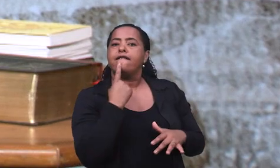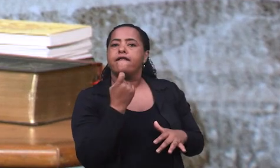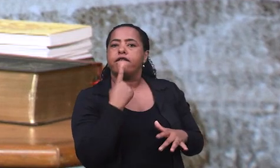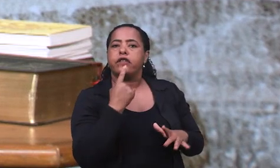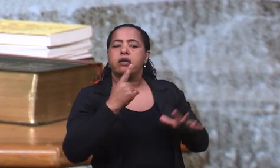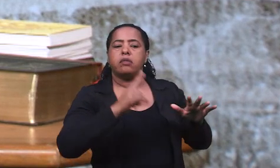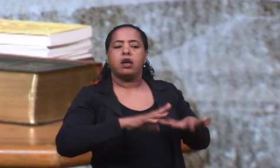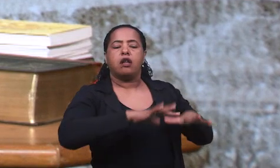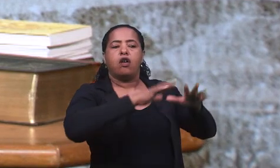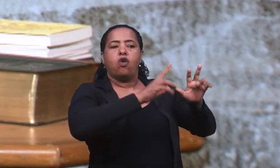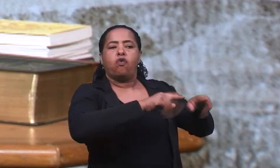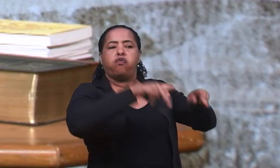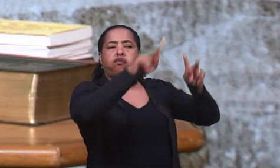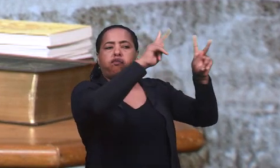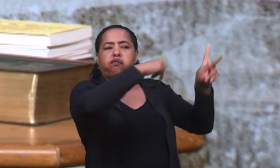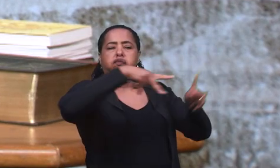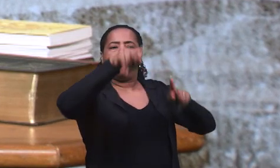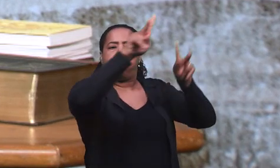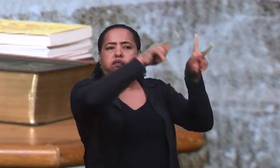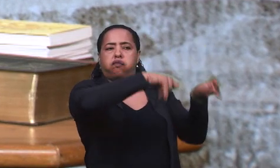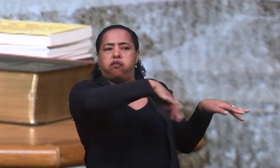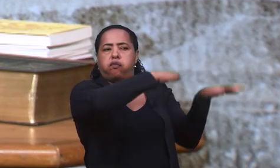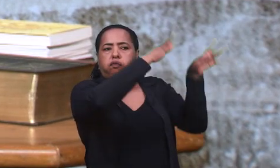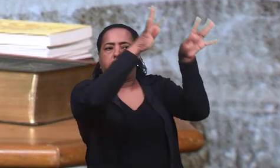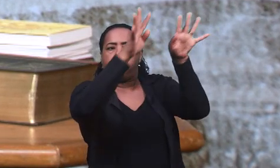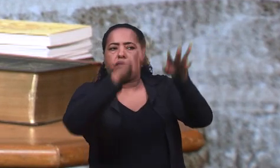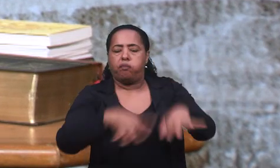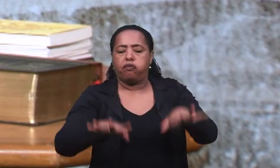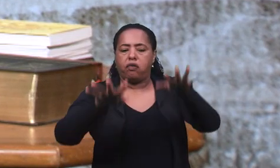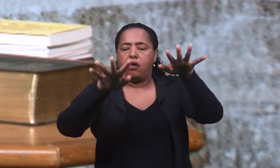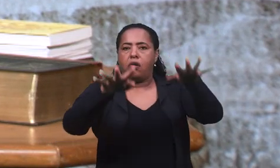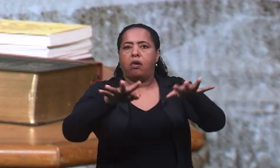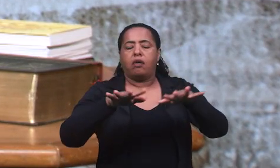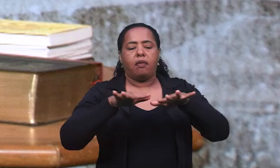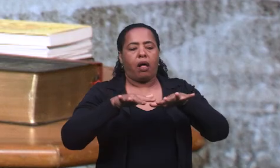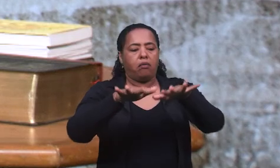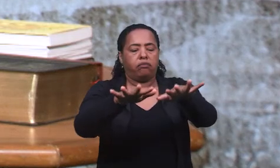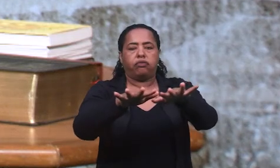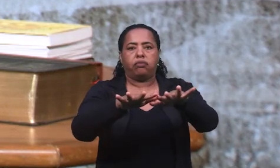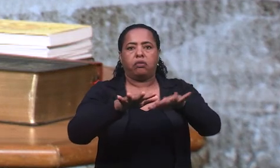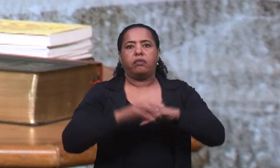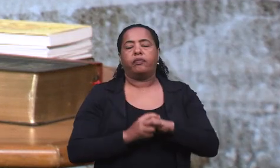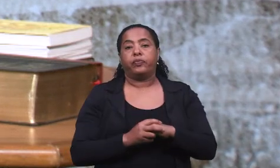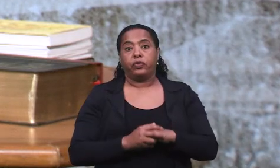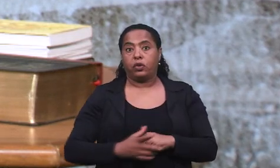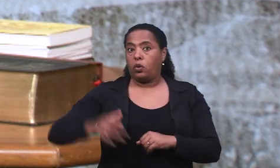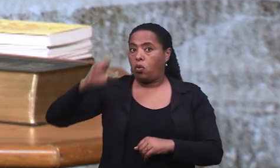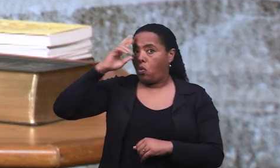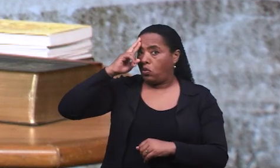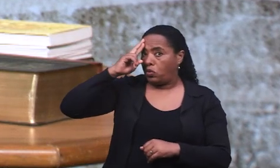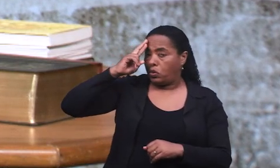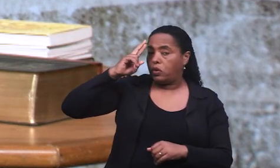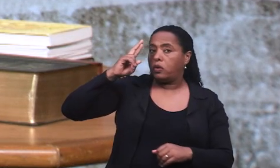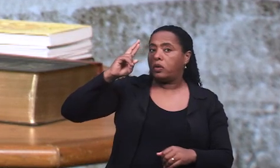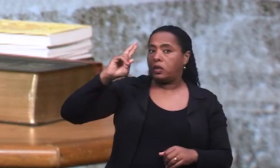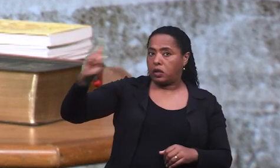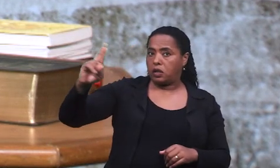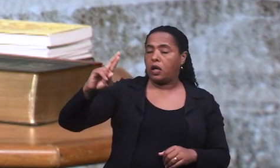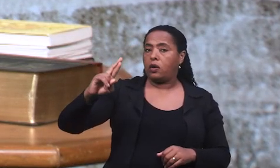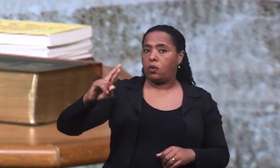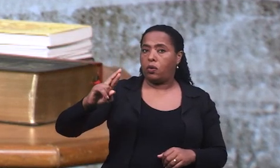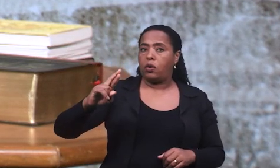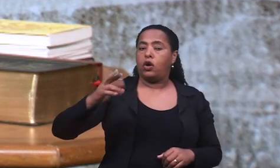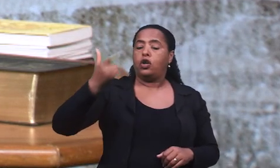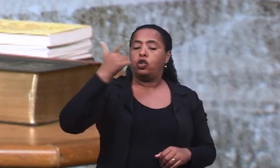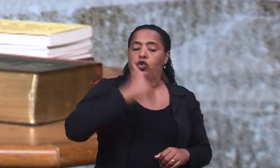um gafanhoto ficou em todos os termos do Egito. O Senhor, porém,